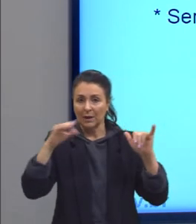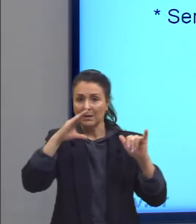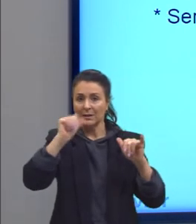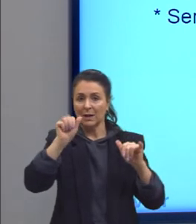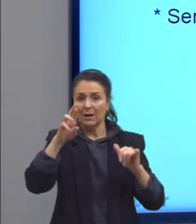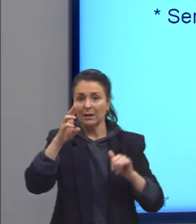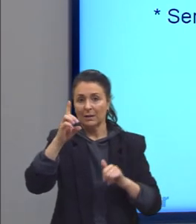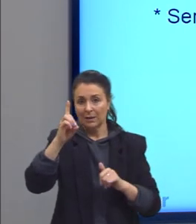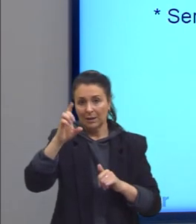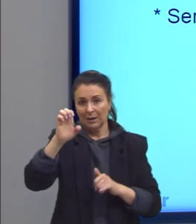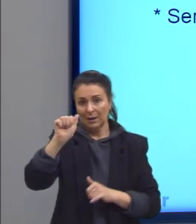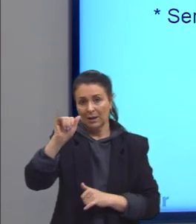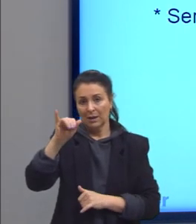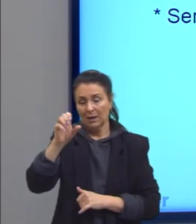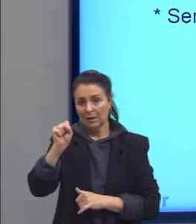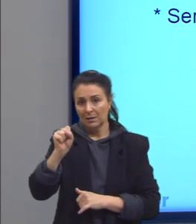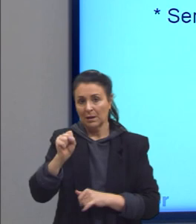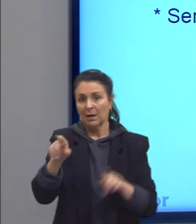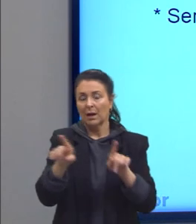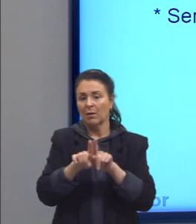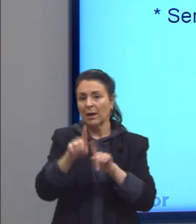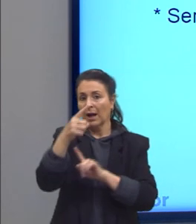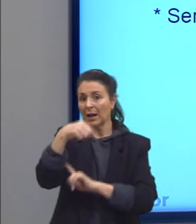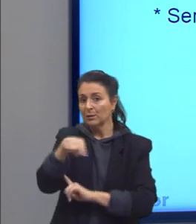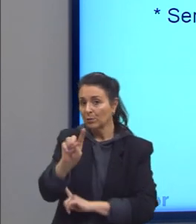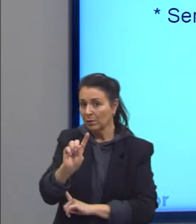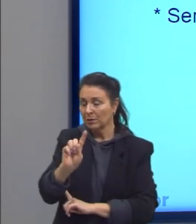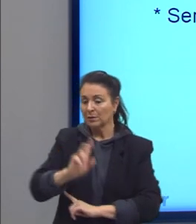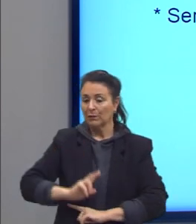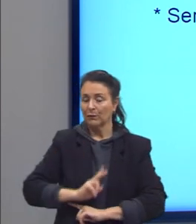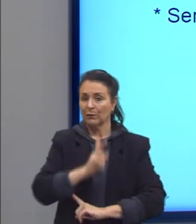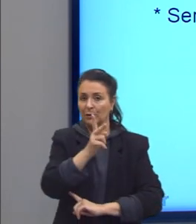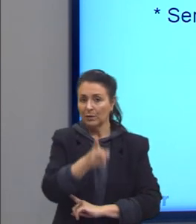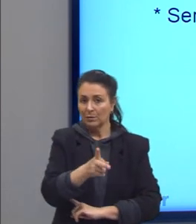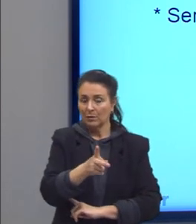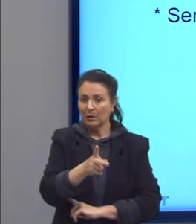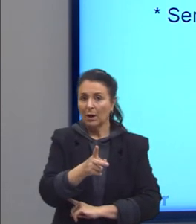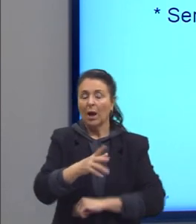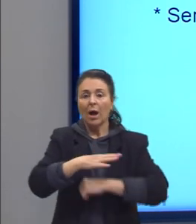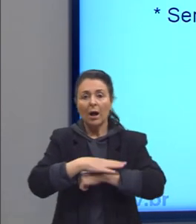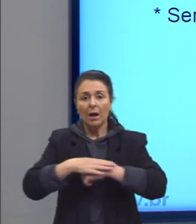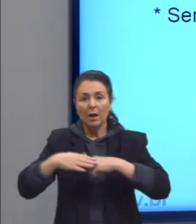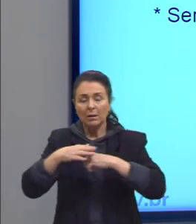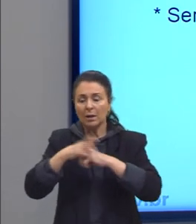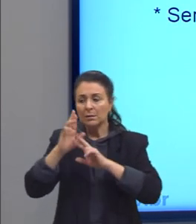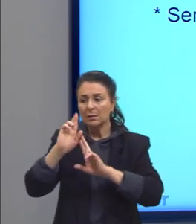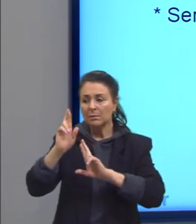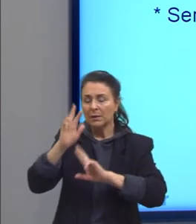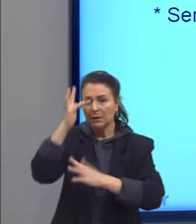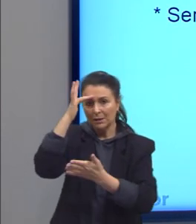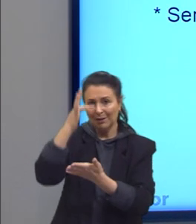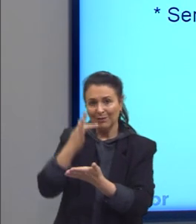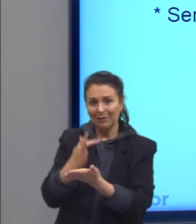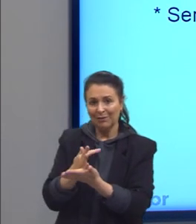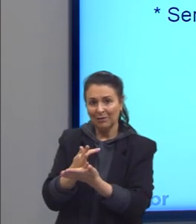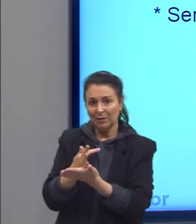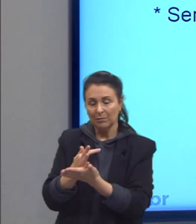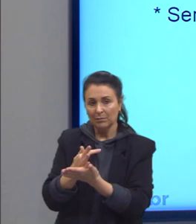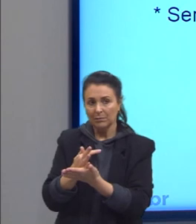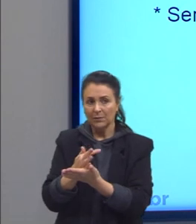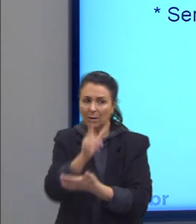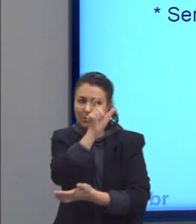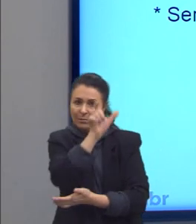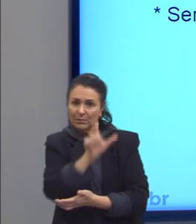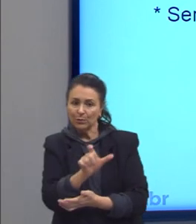já as virtudes teologais são a caridade a esperança EA fé Então se o